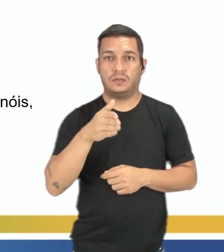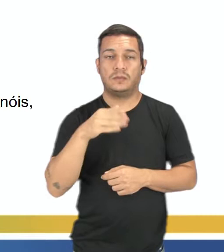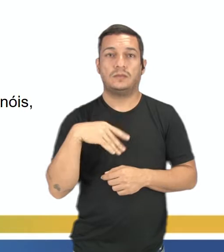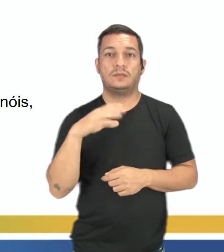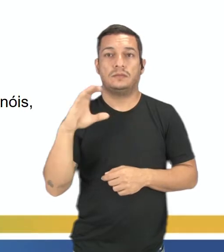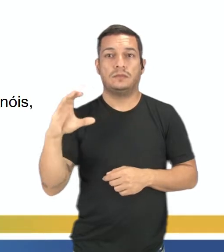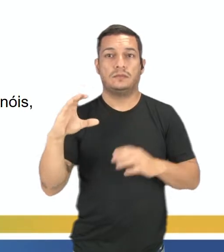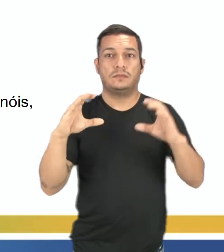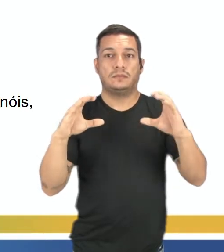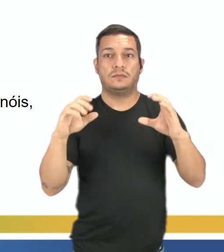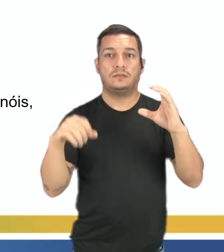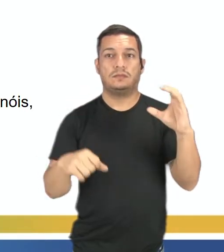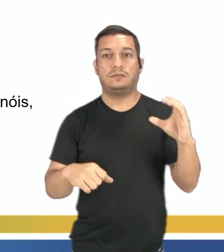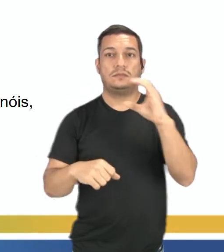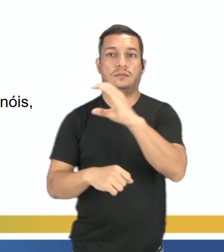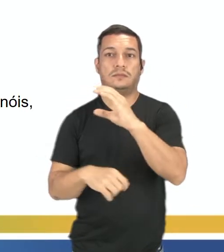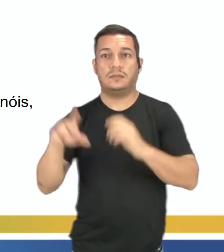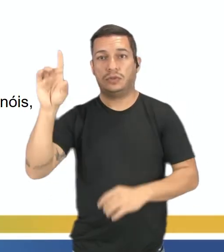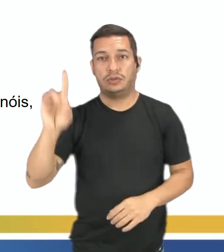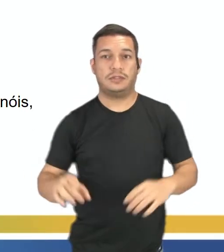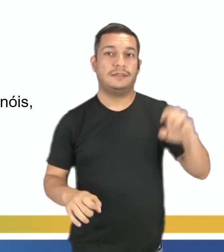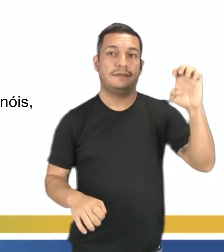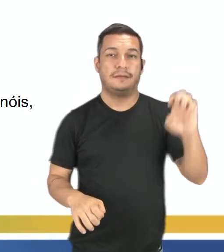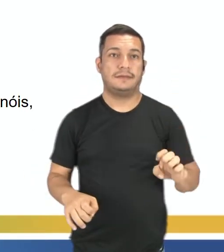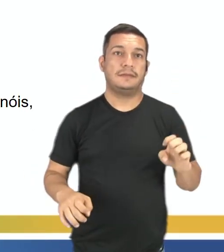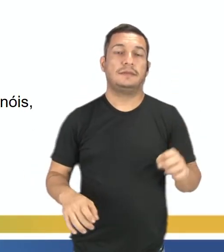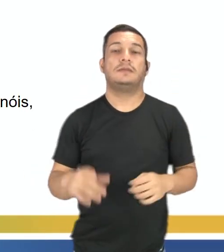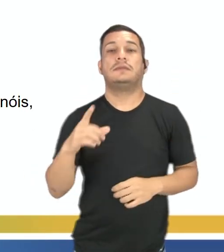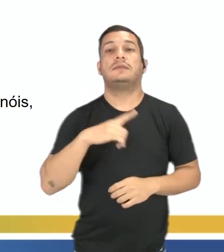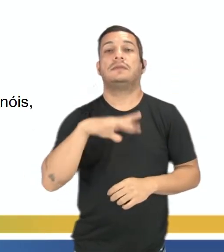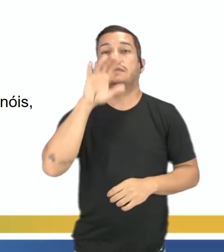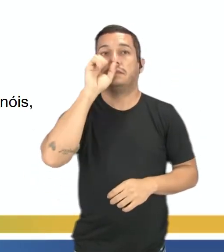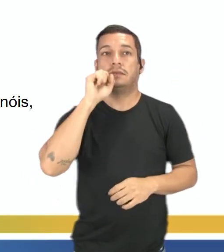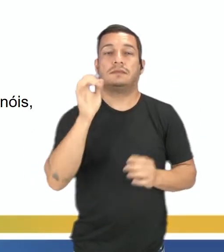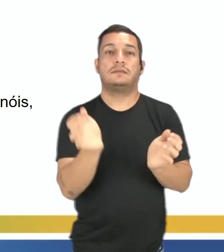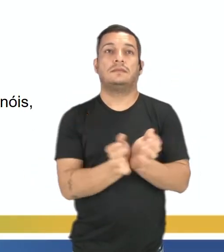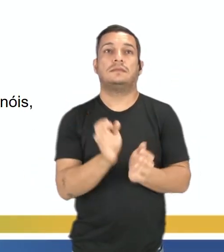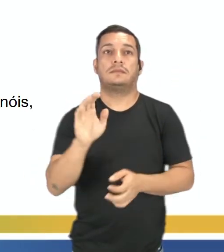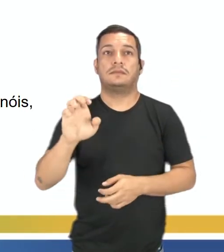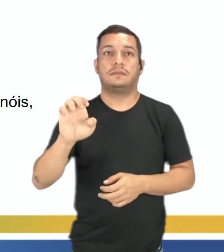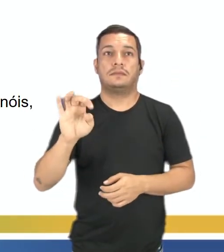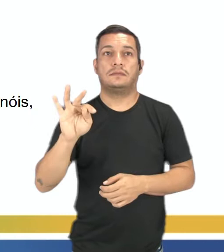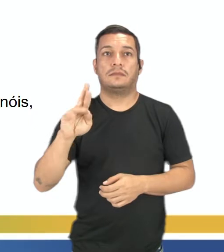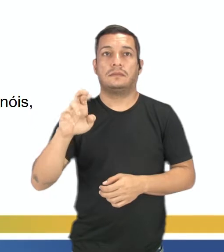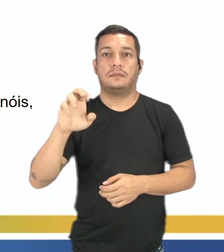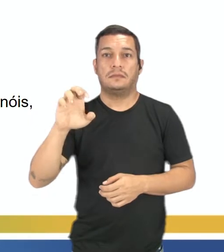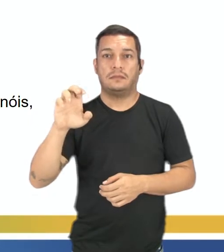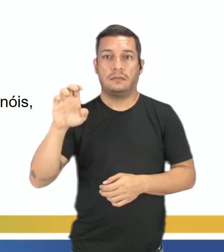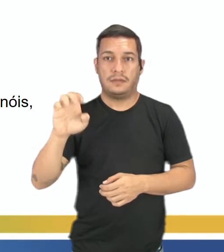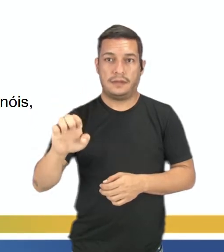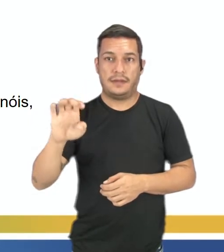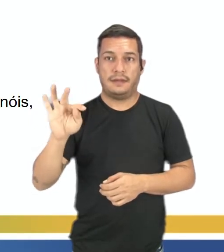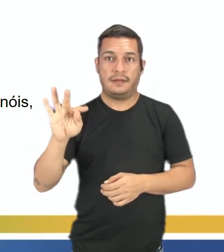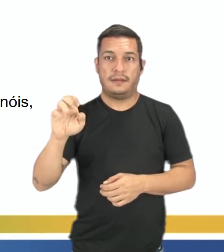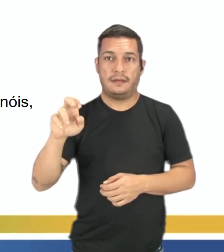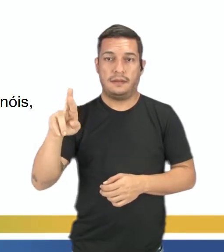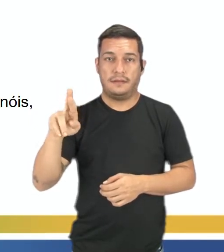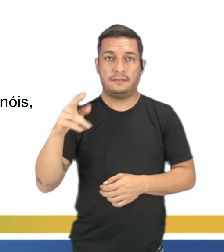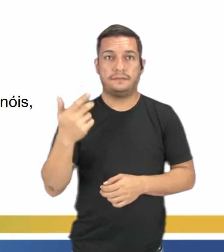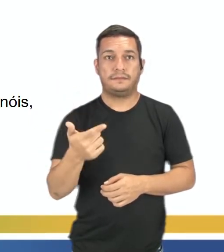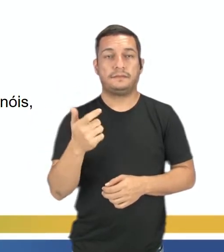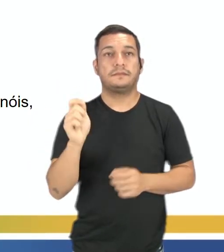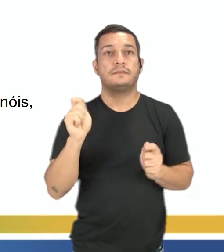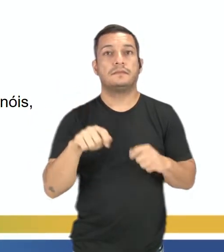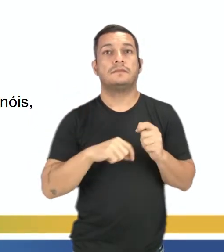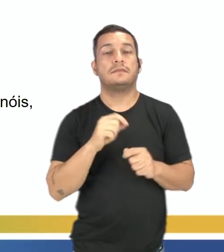duas cadeias de carbono uma da direita uma da esquerda eu terei o grupo at beleza gente olha